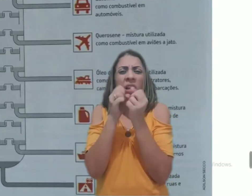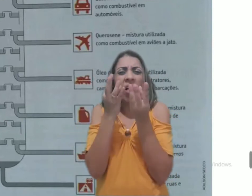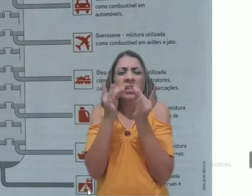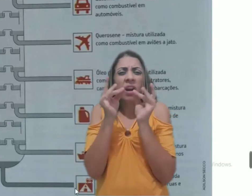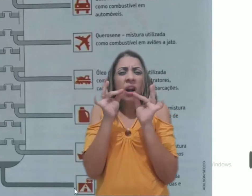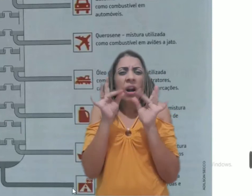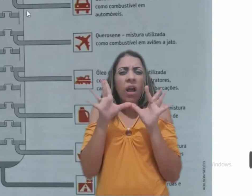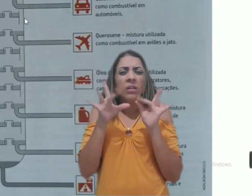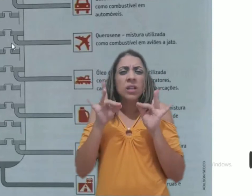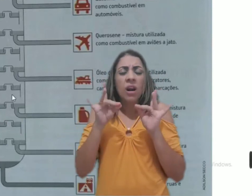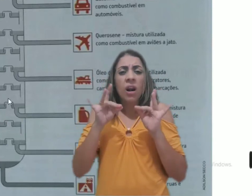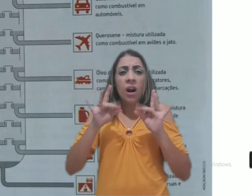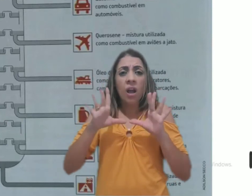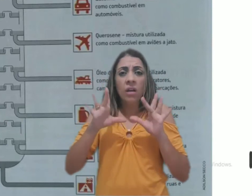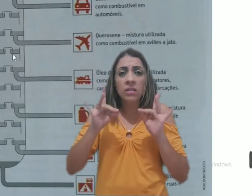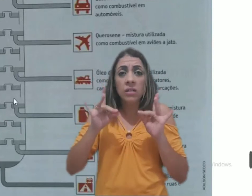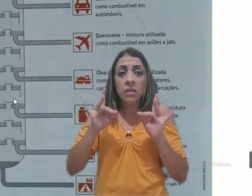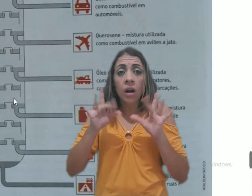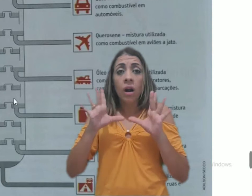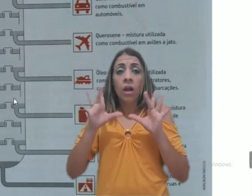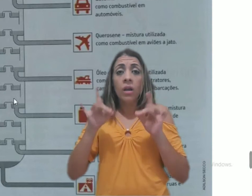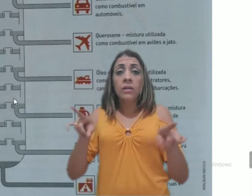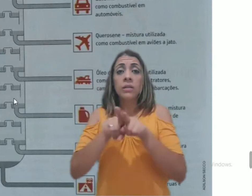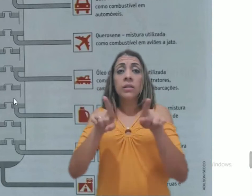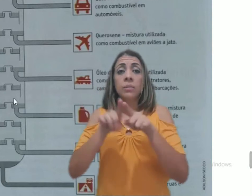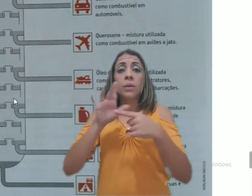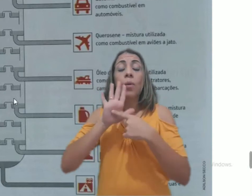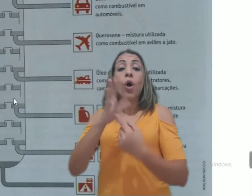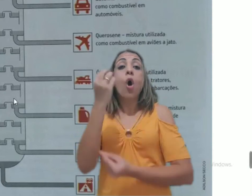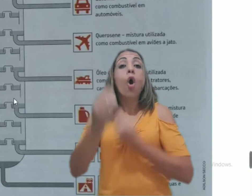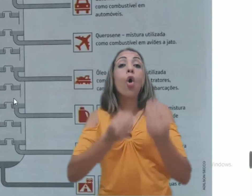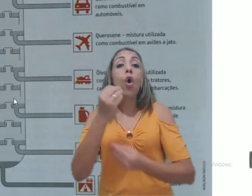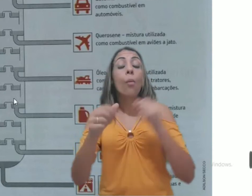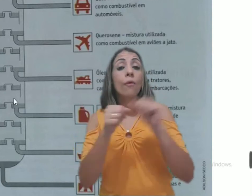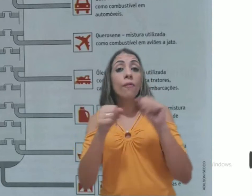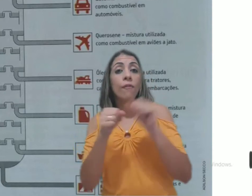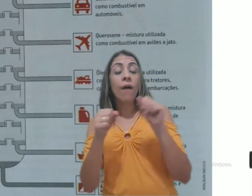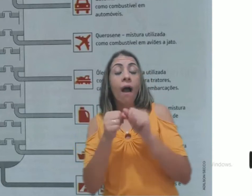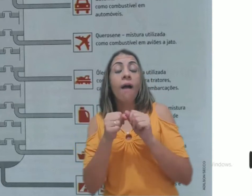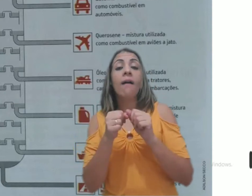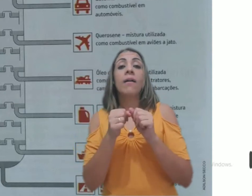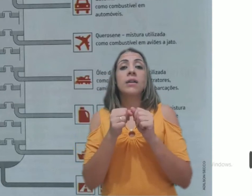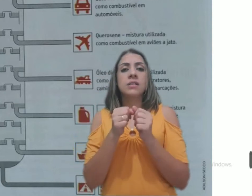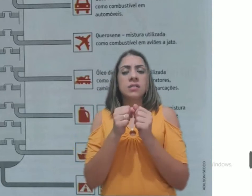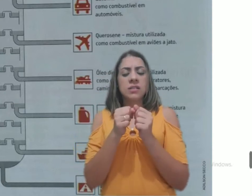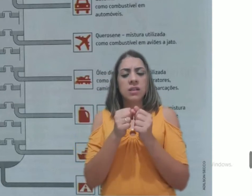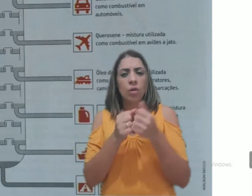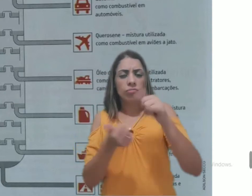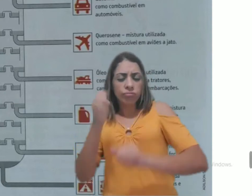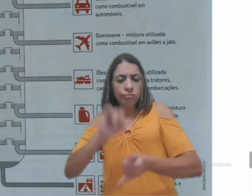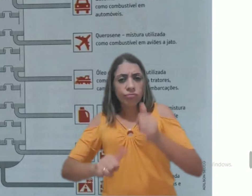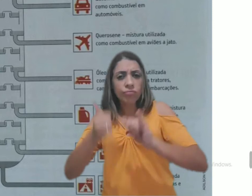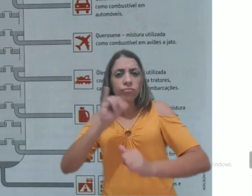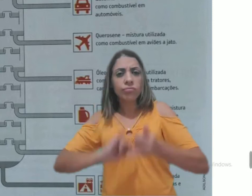viscosa. E aqui mostra como é feito o processo, então, de refino. Como vai tirar do petróleo